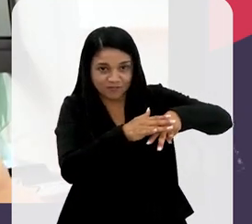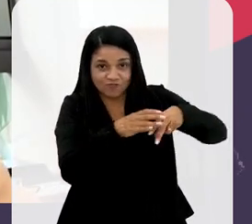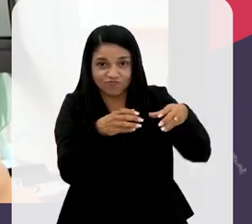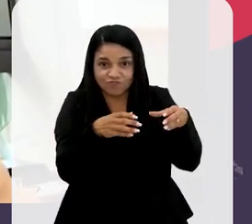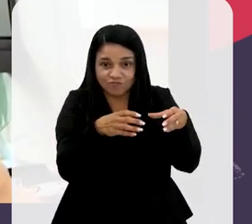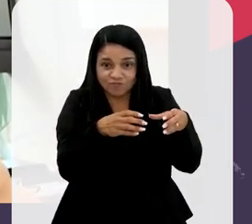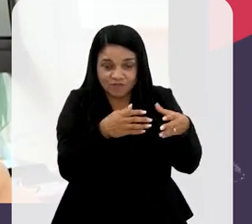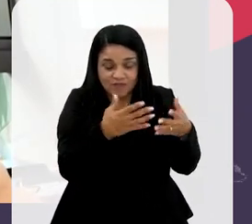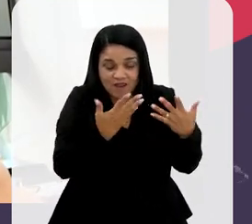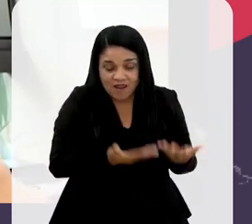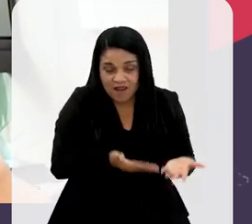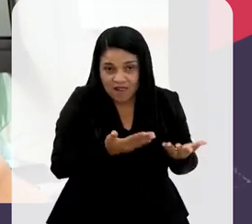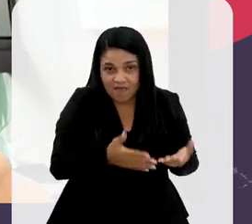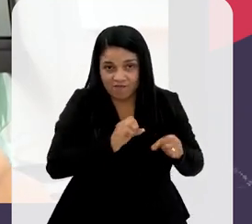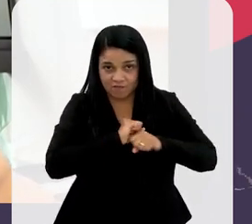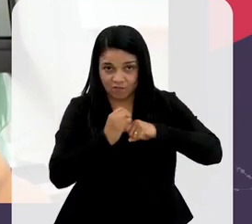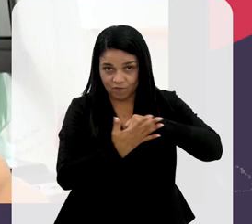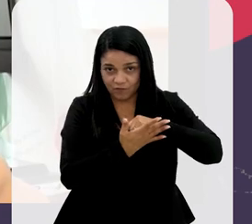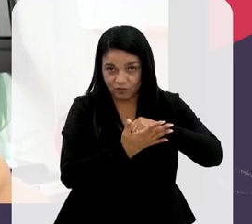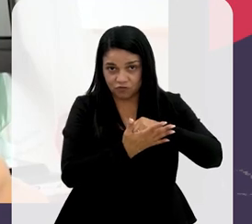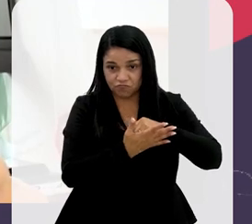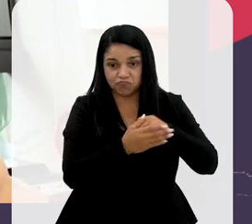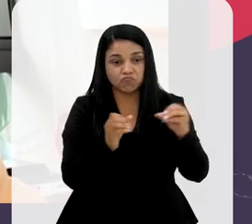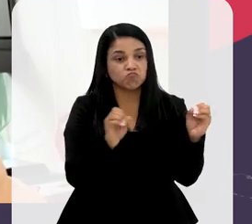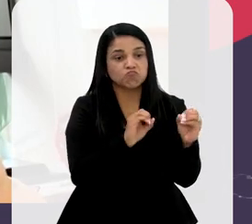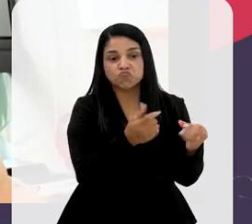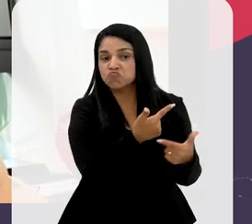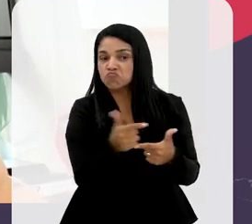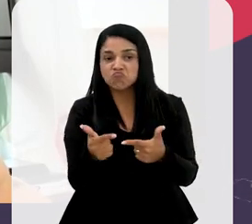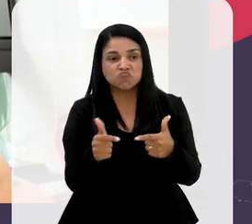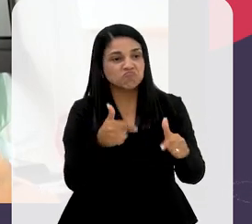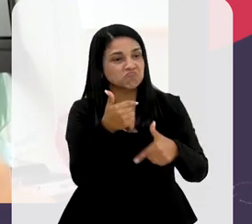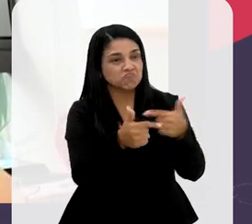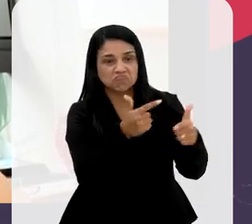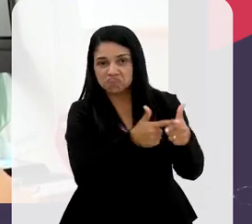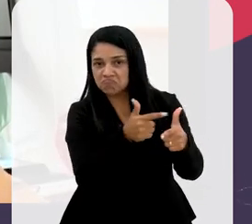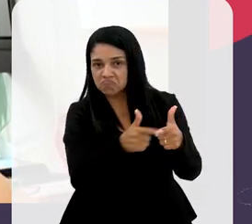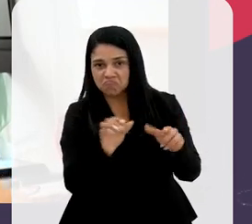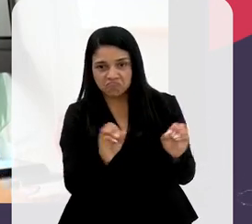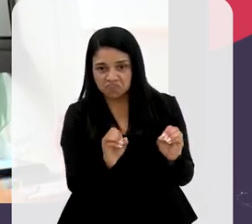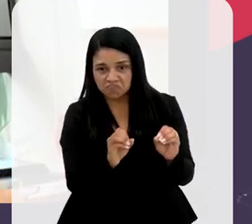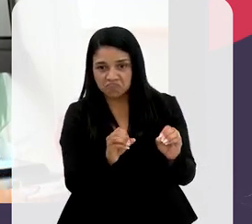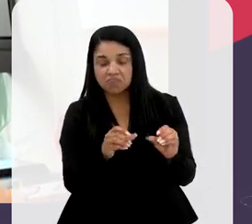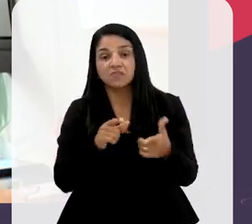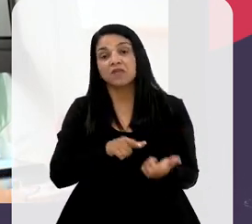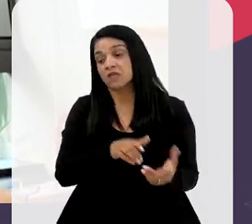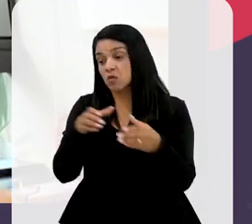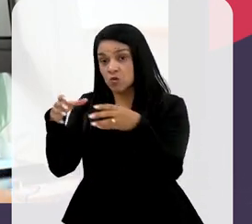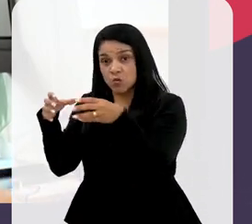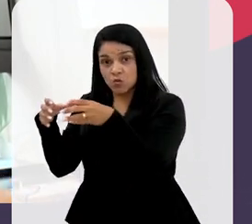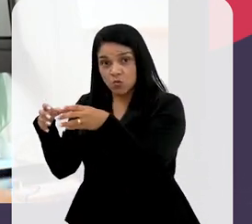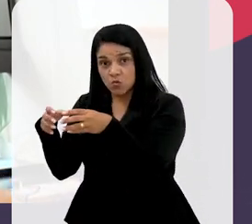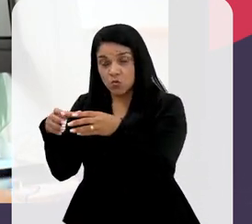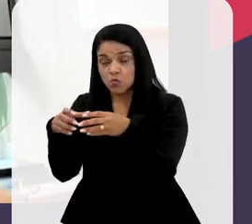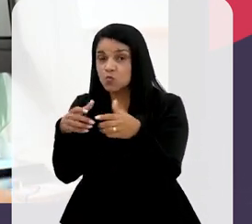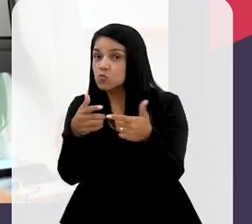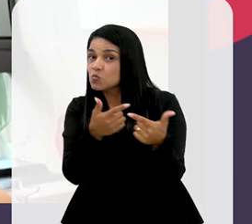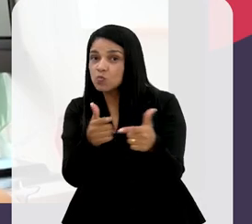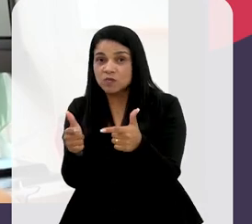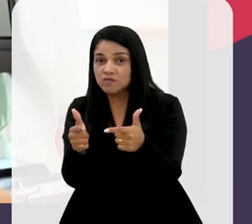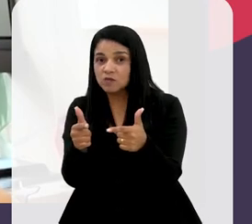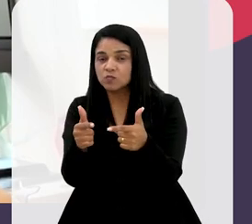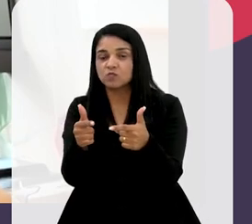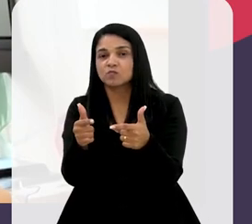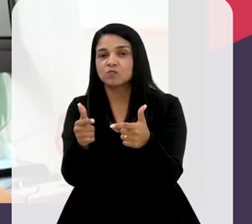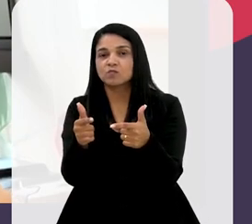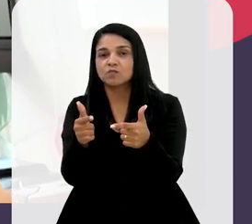com Covid leve, não apresentavam nenhuma alteração, e o grupo que com Covid leve, eu estou chamando de Covid leve, aquele paciente